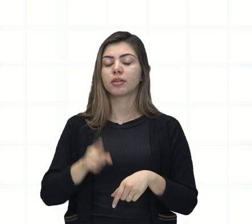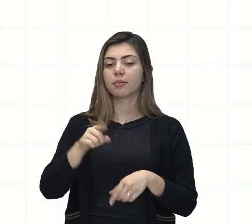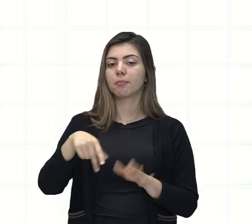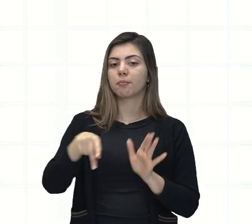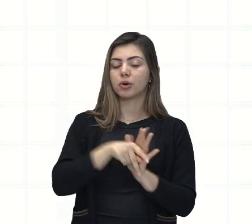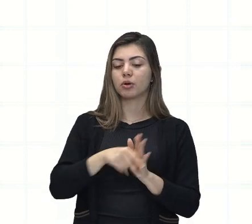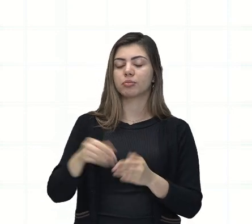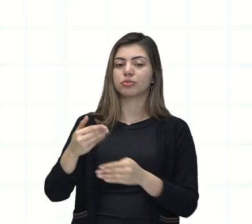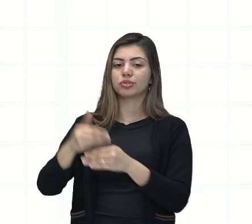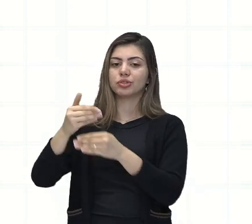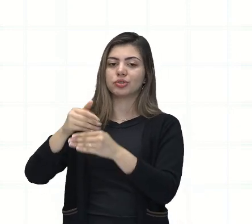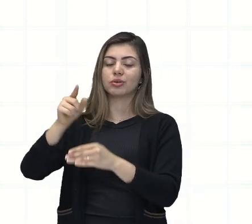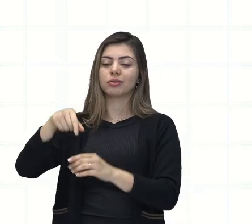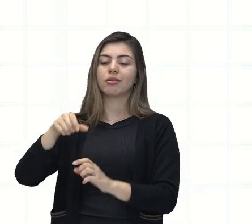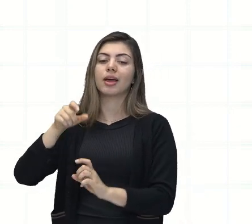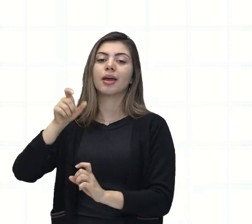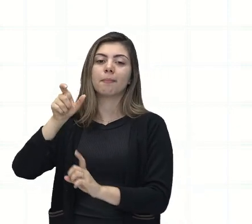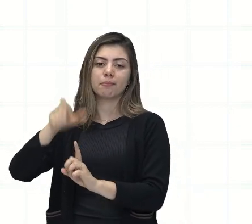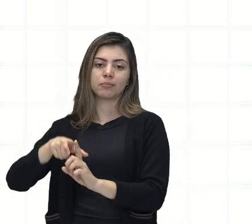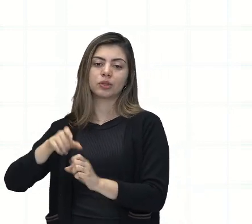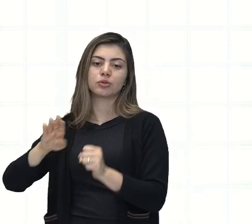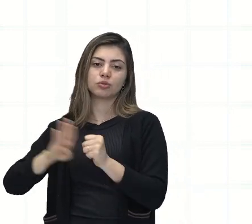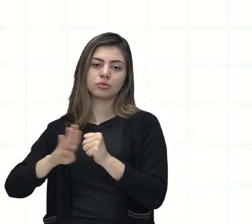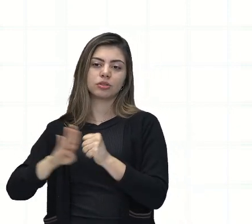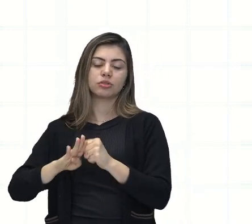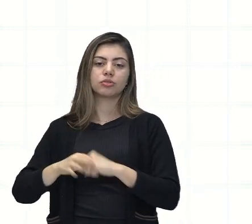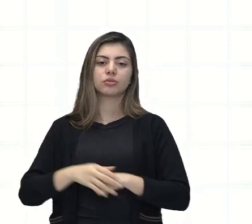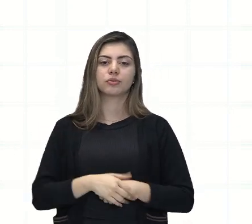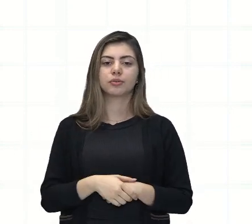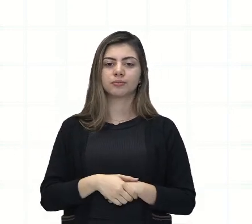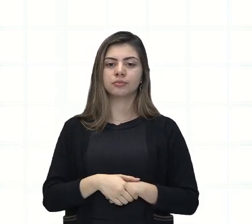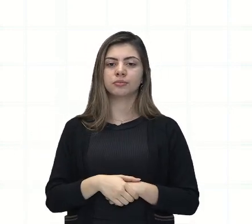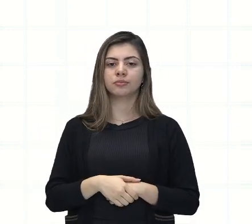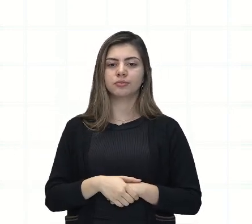tijolos é o nosso ser que ele está se referindo ao